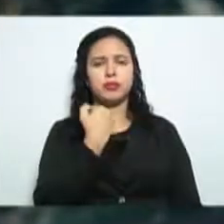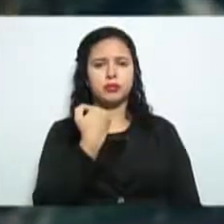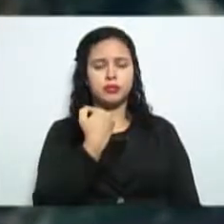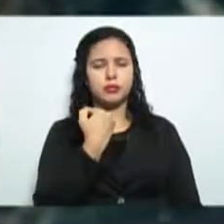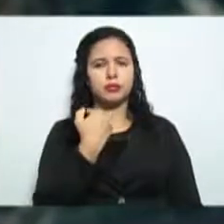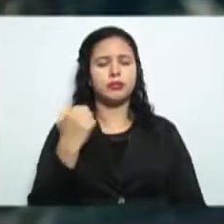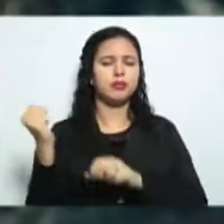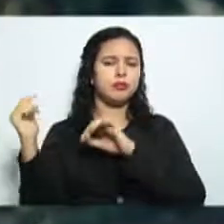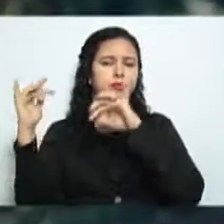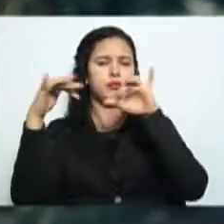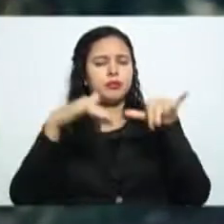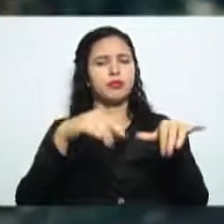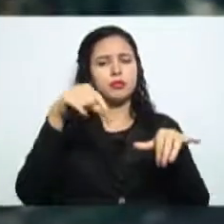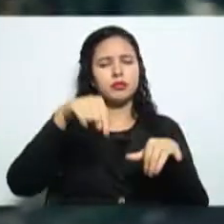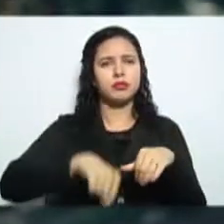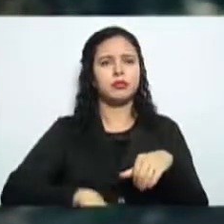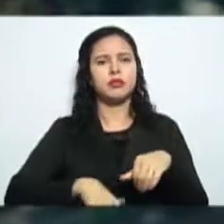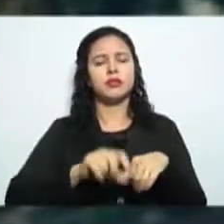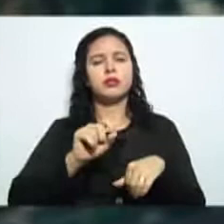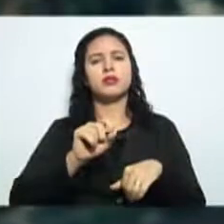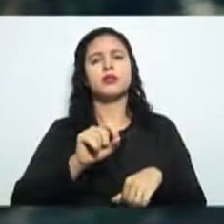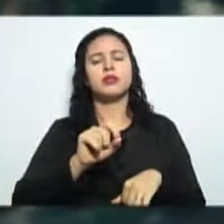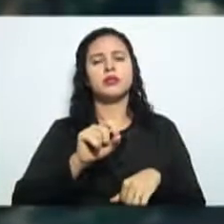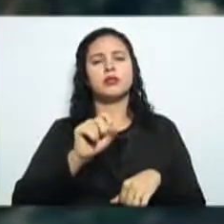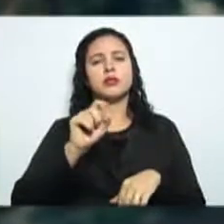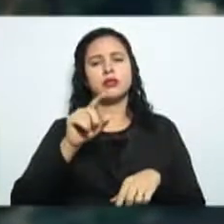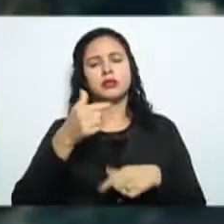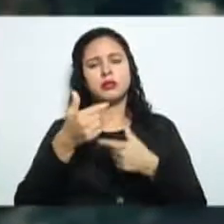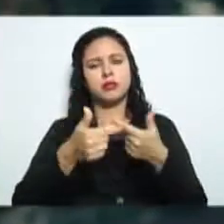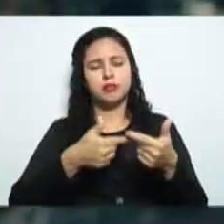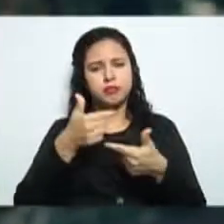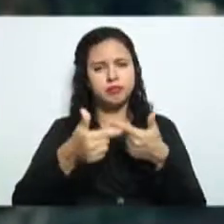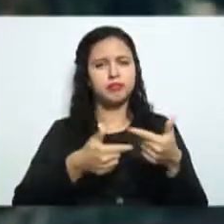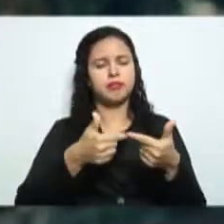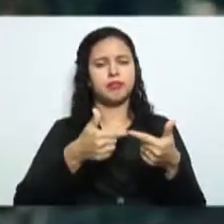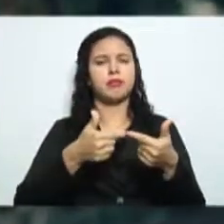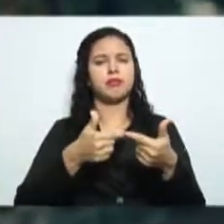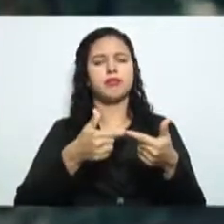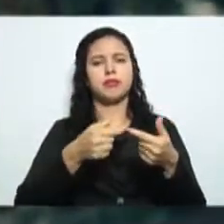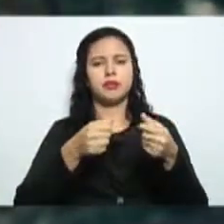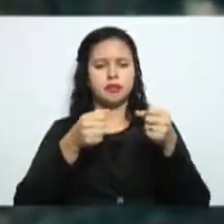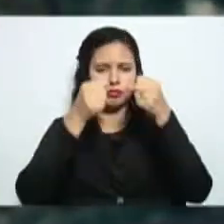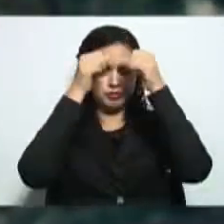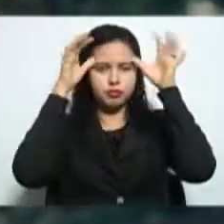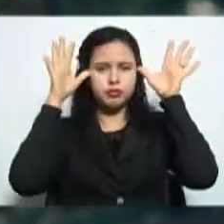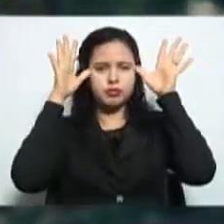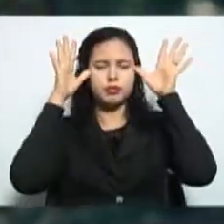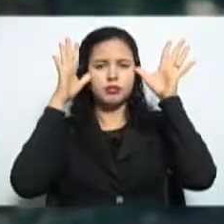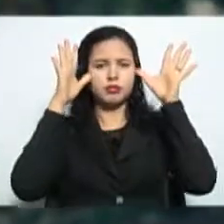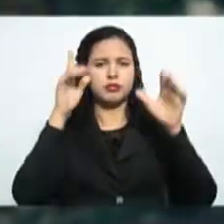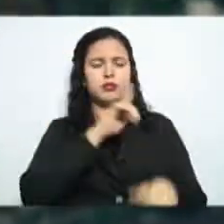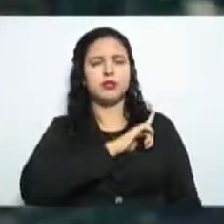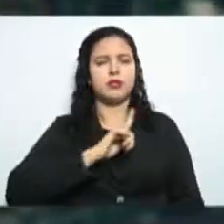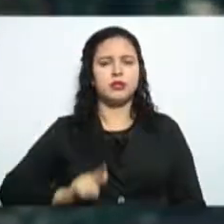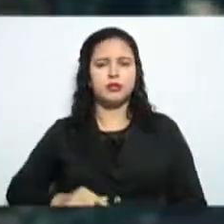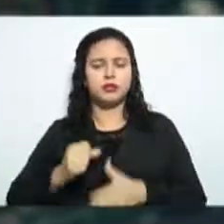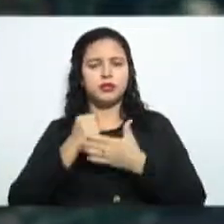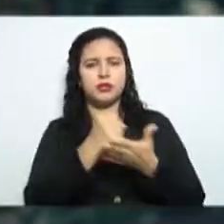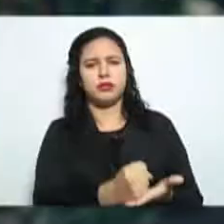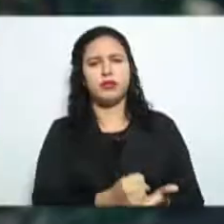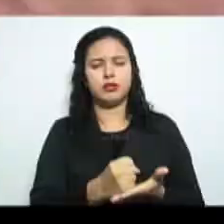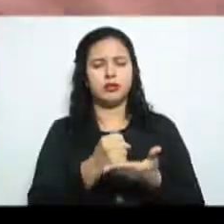vinda aqui foi um desvio de percurso, né? Estávamos lá no Acre, o governo prometeu ajudar, mas